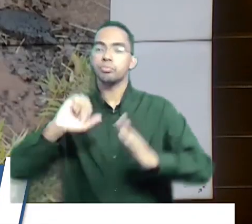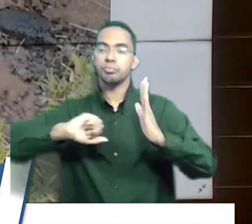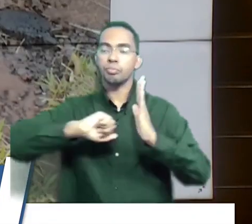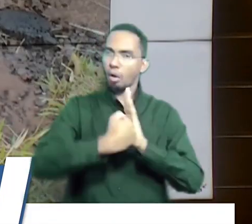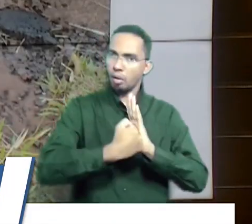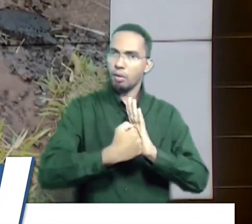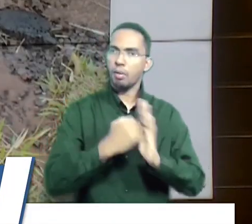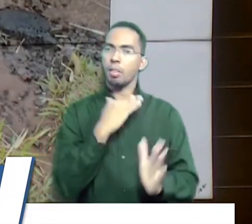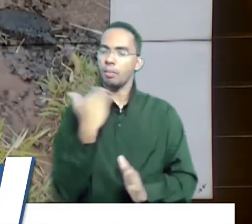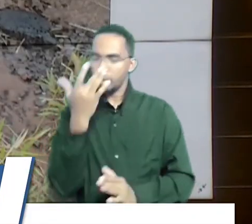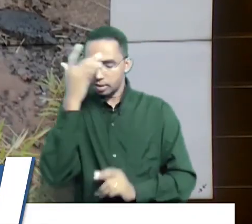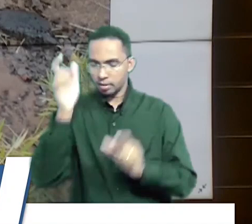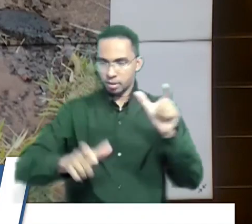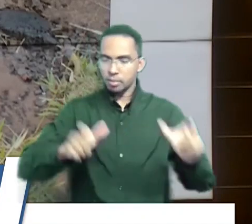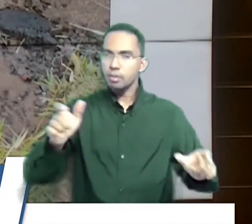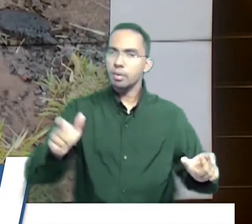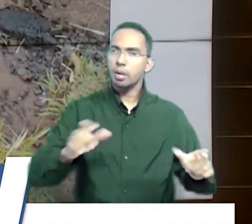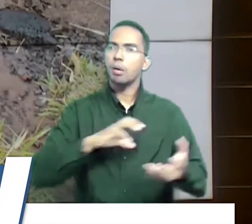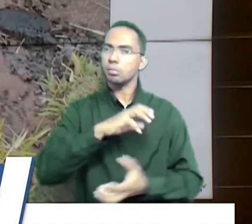vai causar um dano sério, isso aí